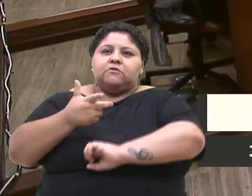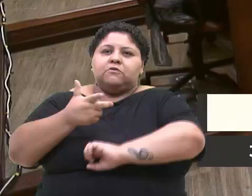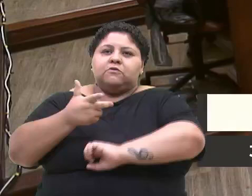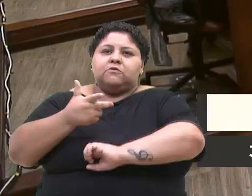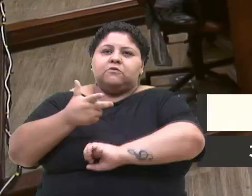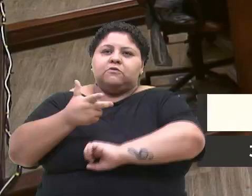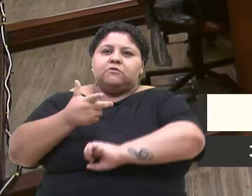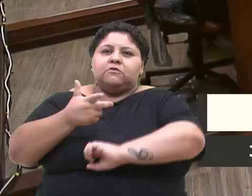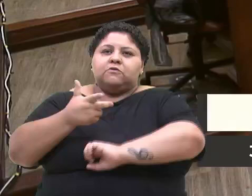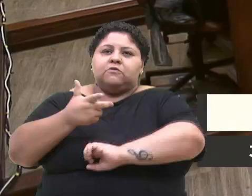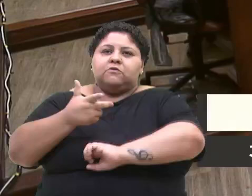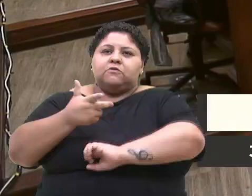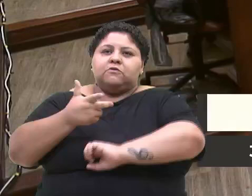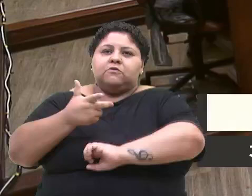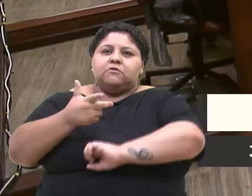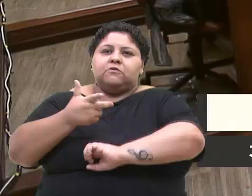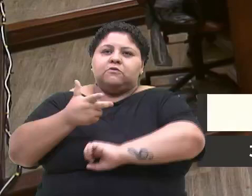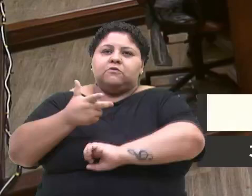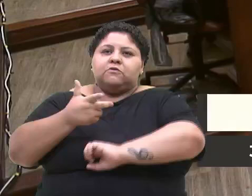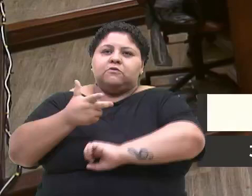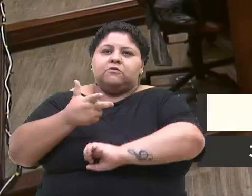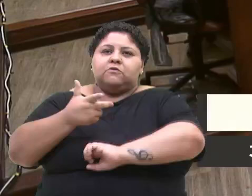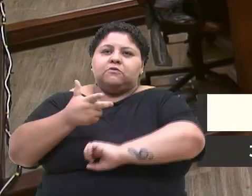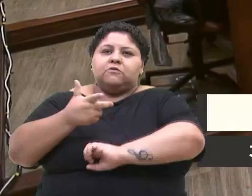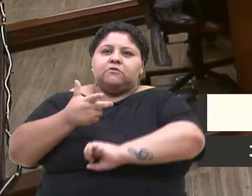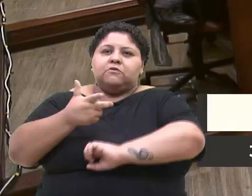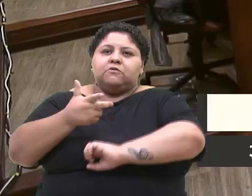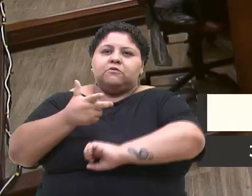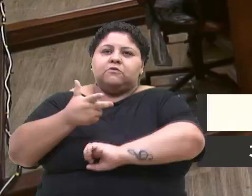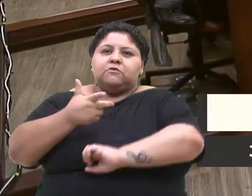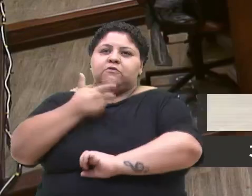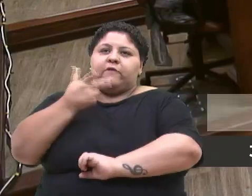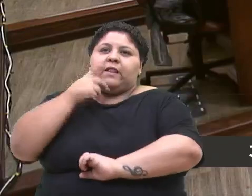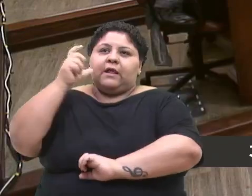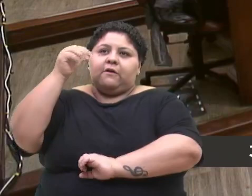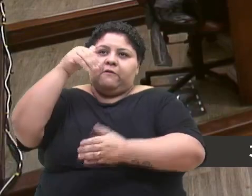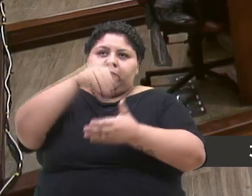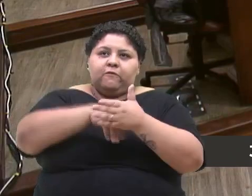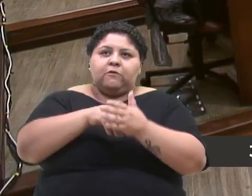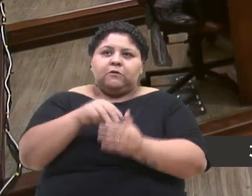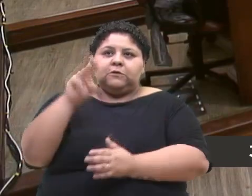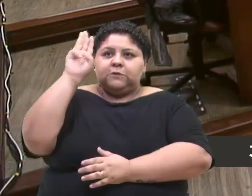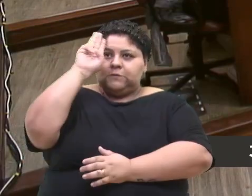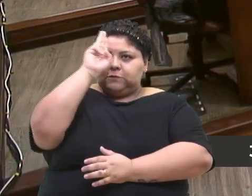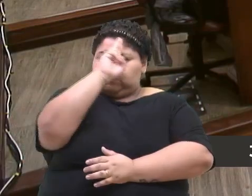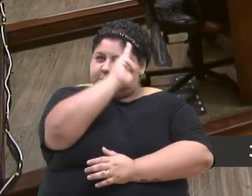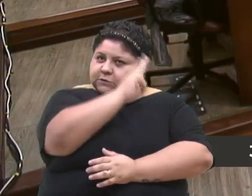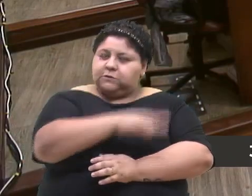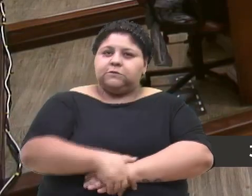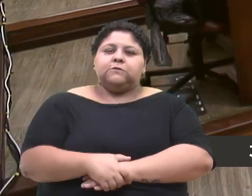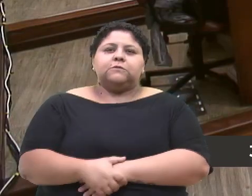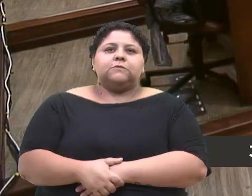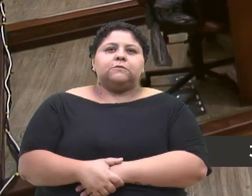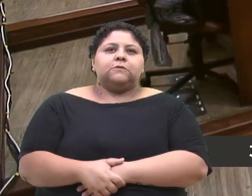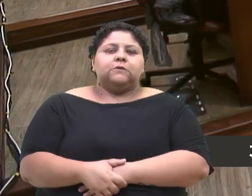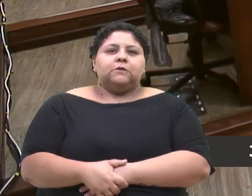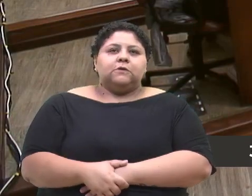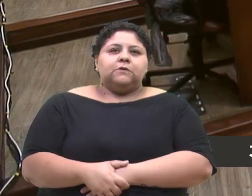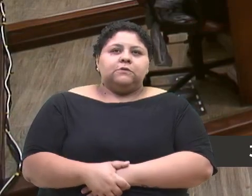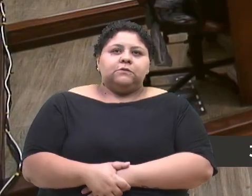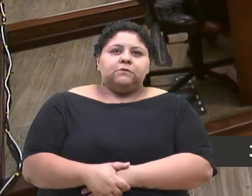Substitutivo Declarar voto, presidente. 1/2023, para declarar voto, Juliano Valim. Para declarar o voto, senhor presidente.